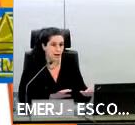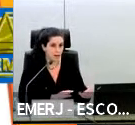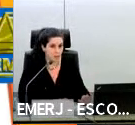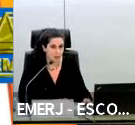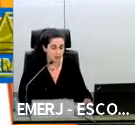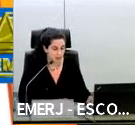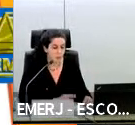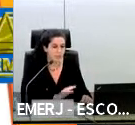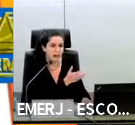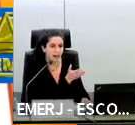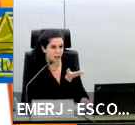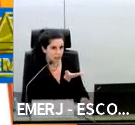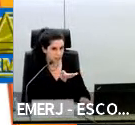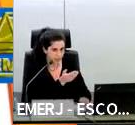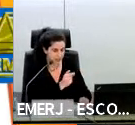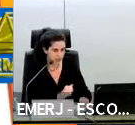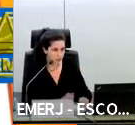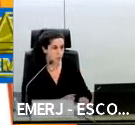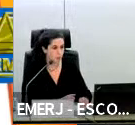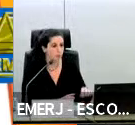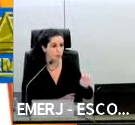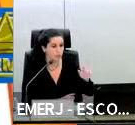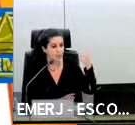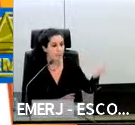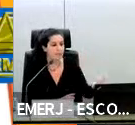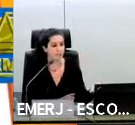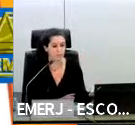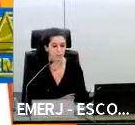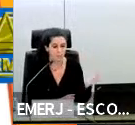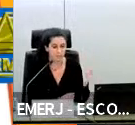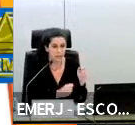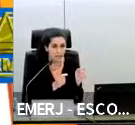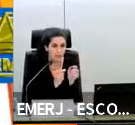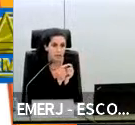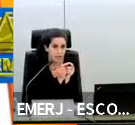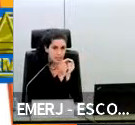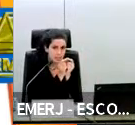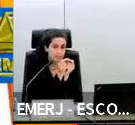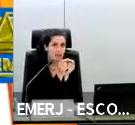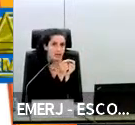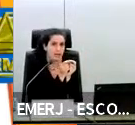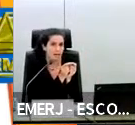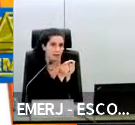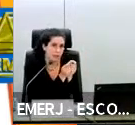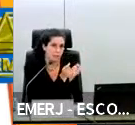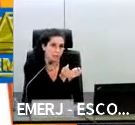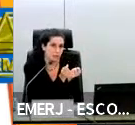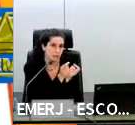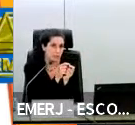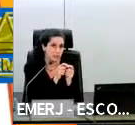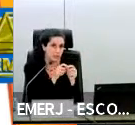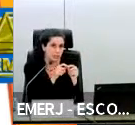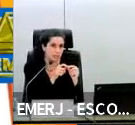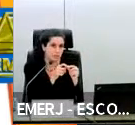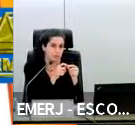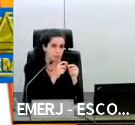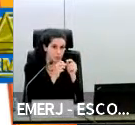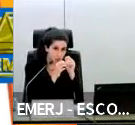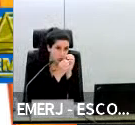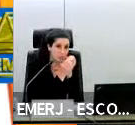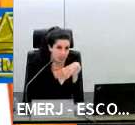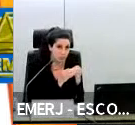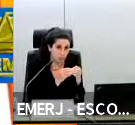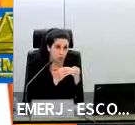há um olhar para esse grupo como um grupo que é mais vulnerabilizado e, Adriana, mais do que ninguém, acho que sabe